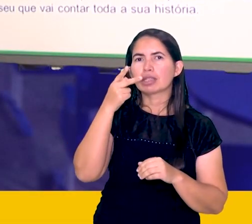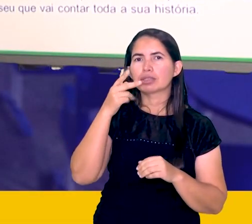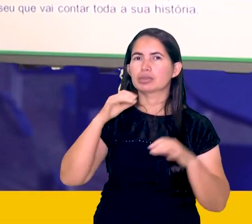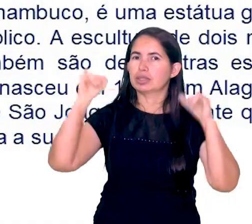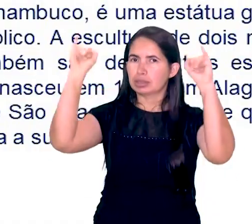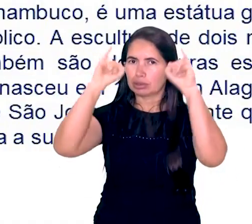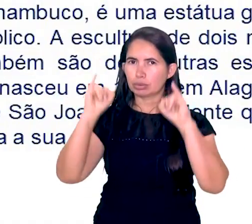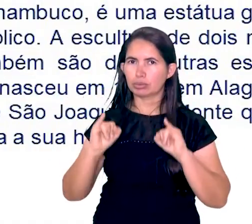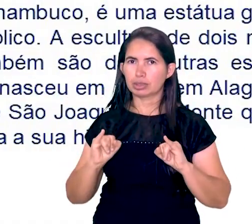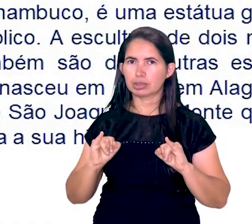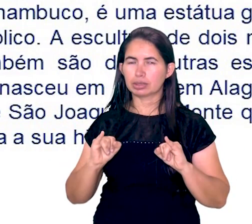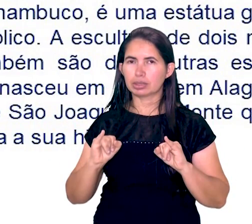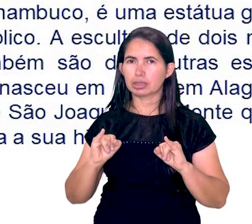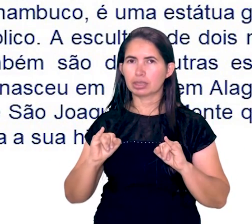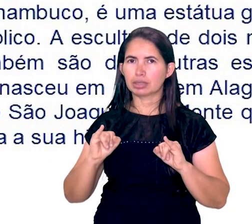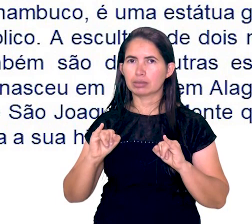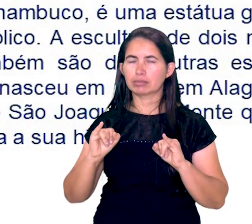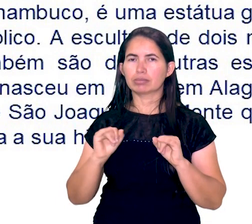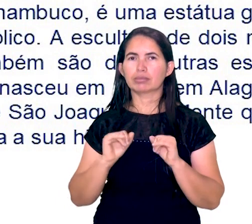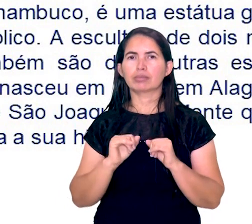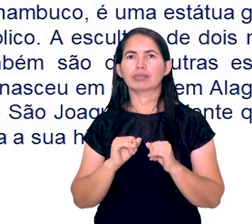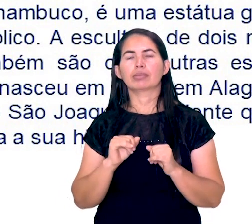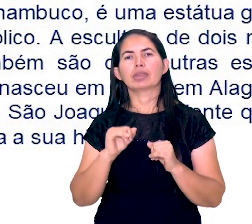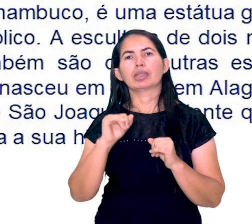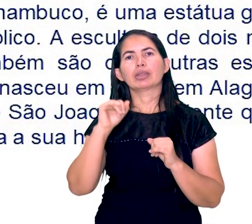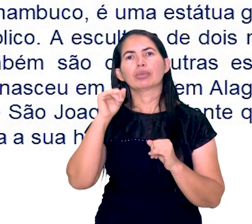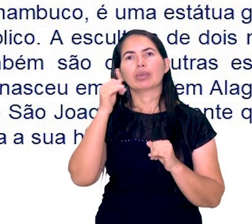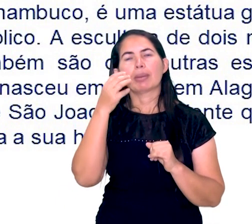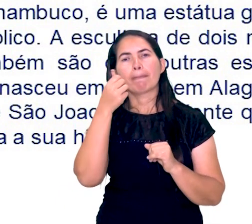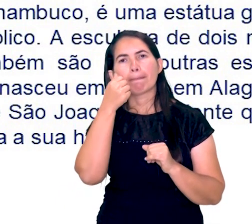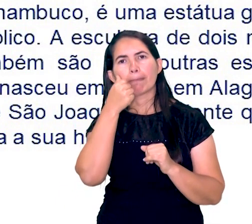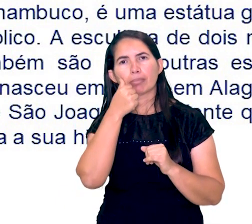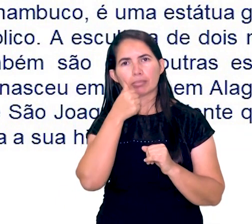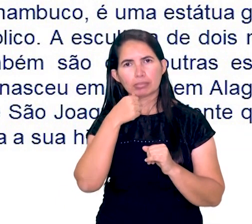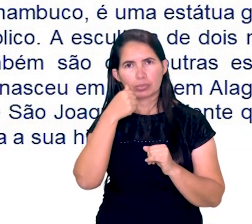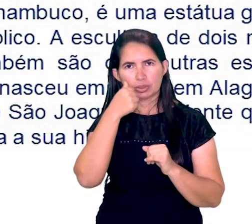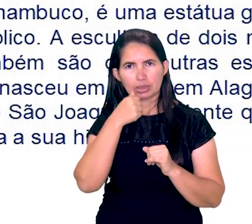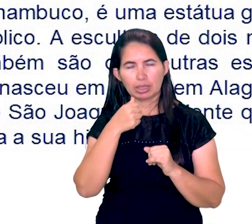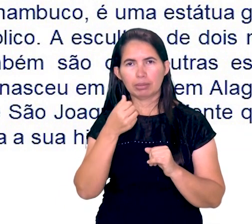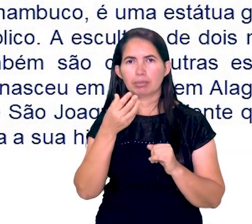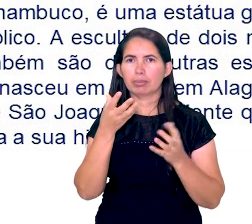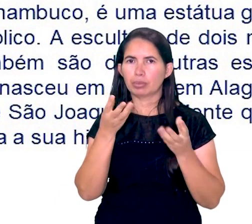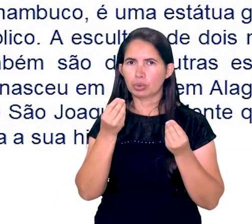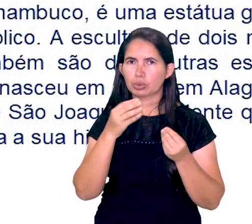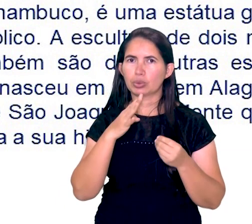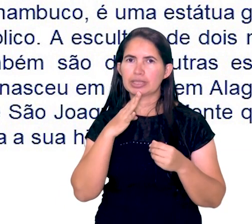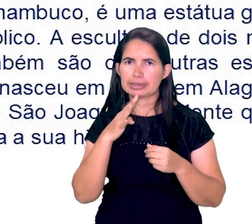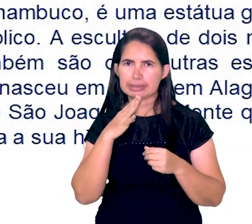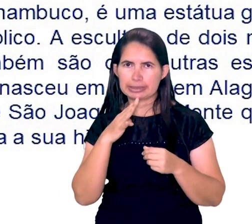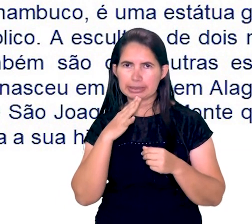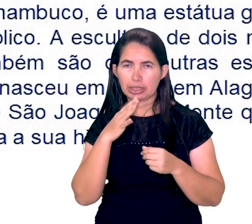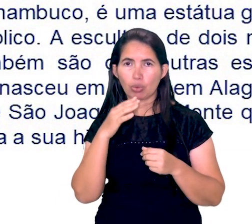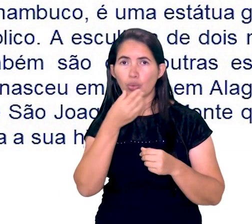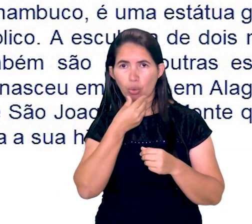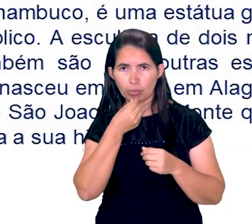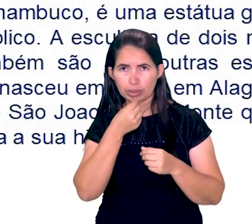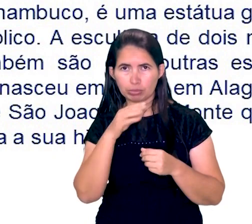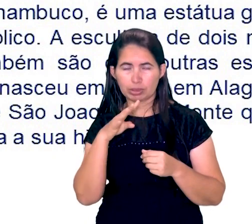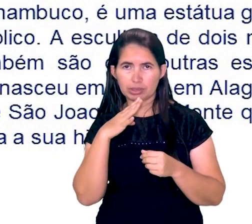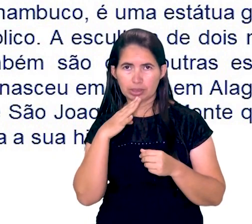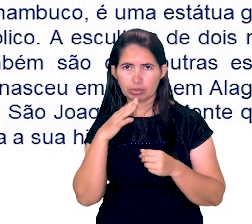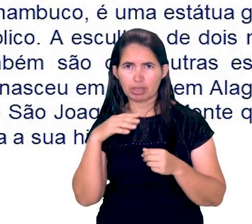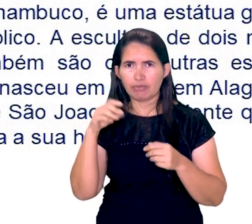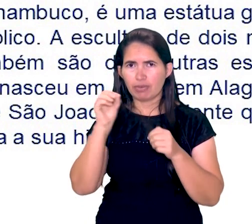as esculturas de Tita Cacheado, certo? É muito conhecido aqui em Pernambuco e ele